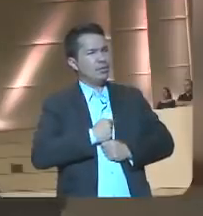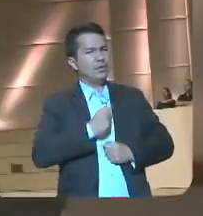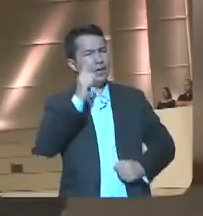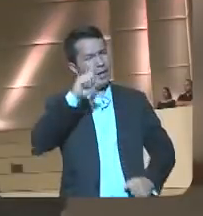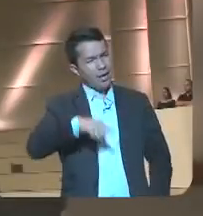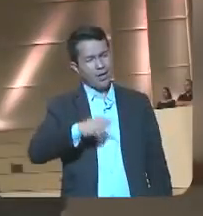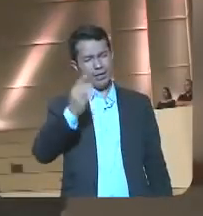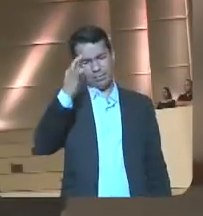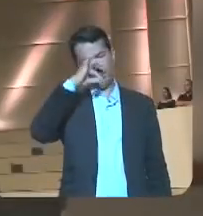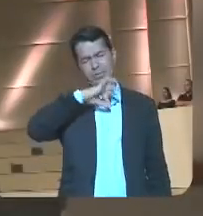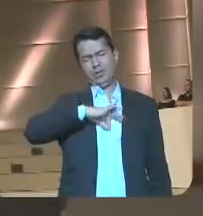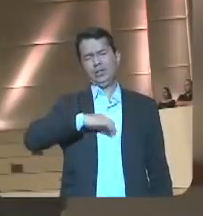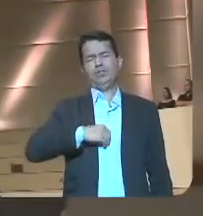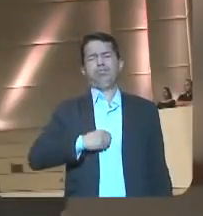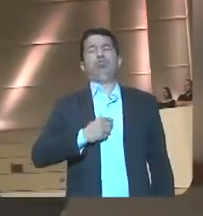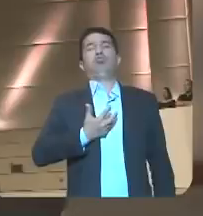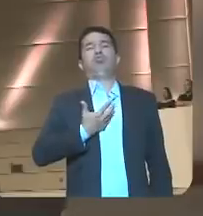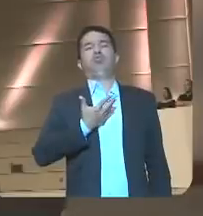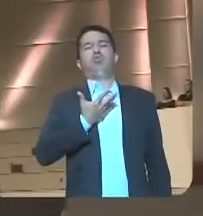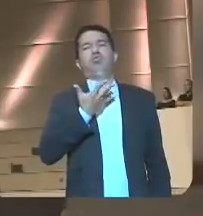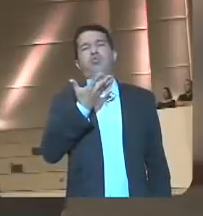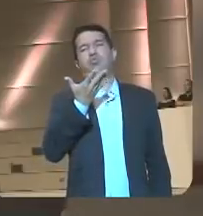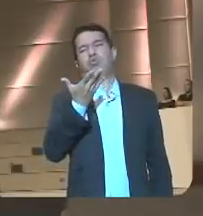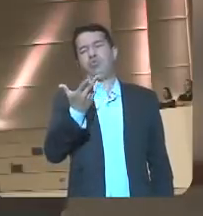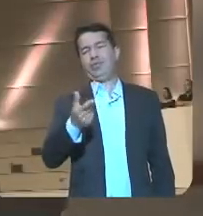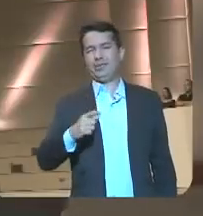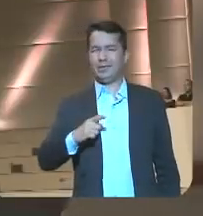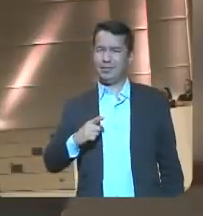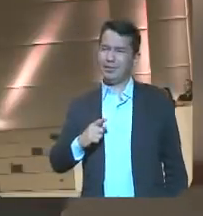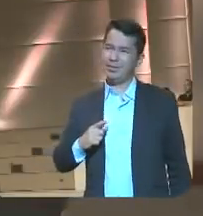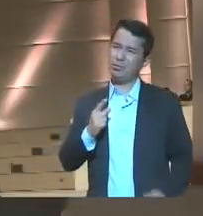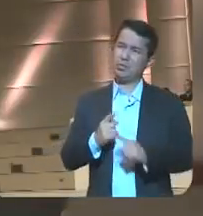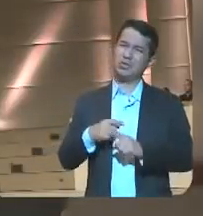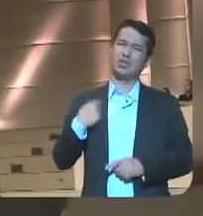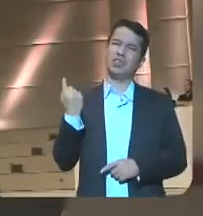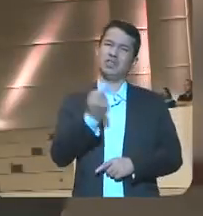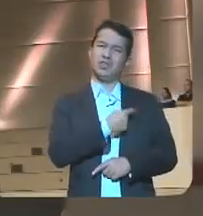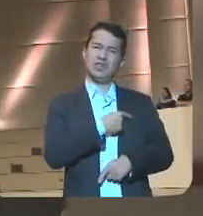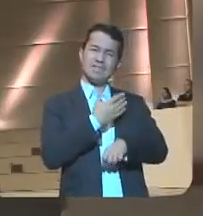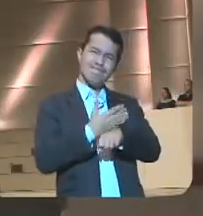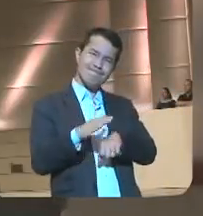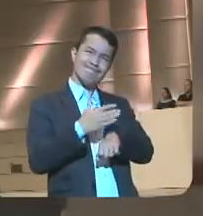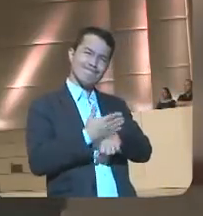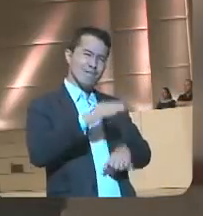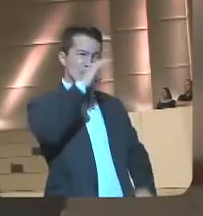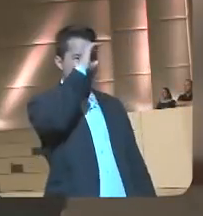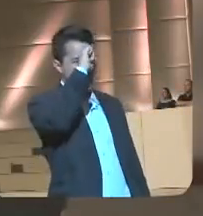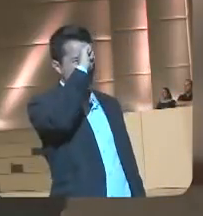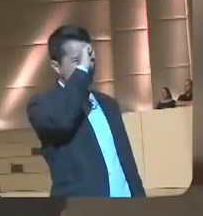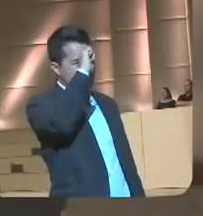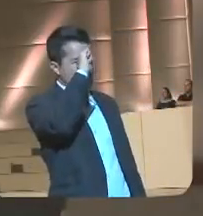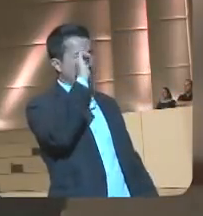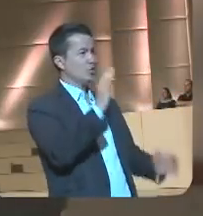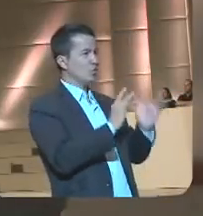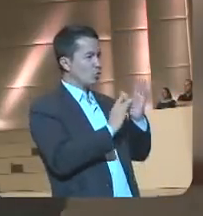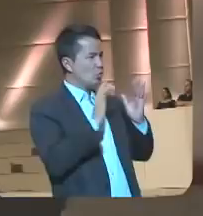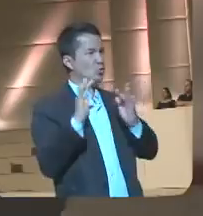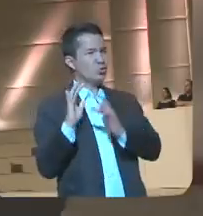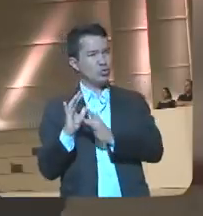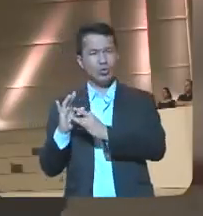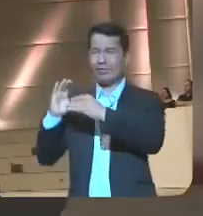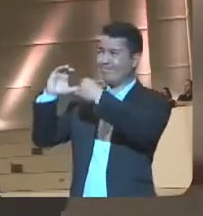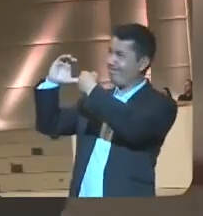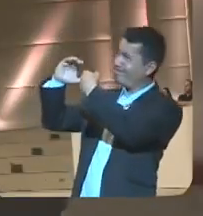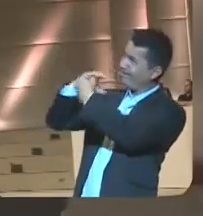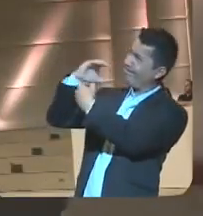fazer de jesus a minha hans porque como eu preciso de jesus como o meu conselheiro e como eu preciso do